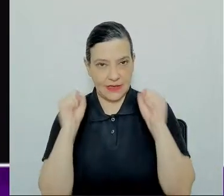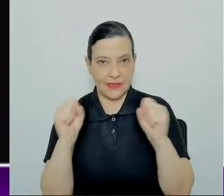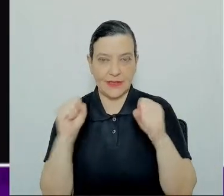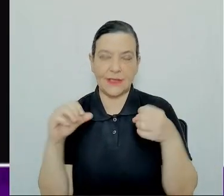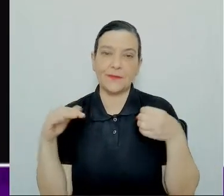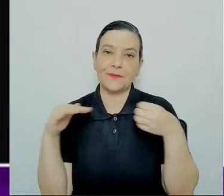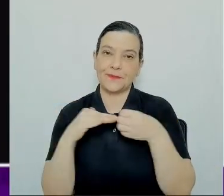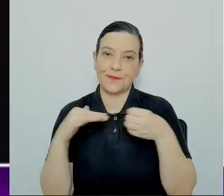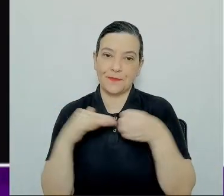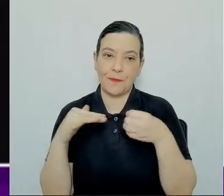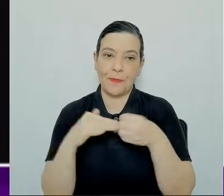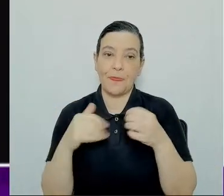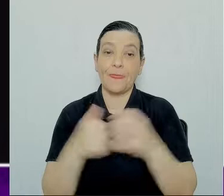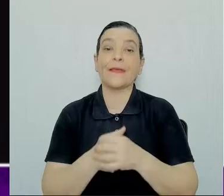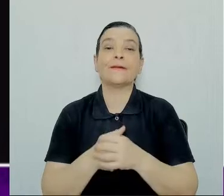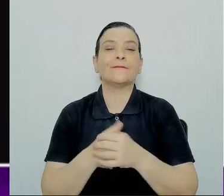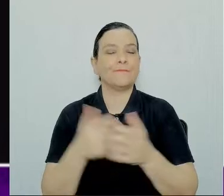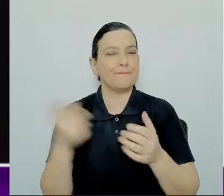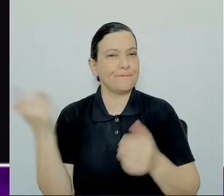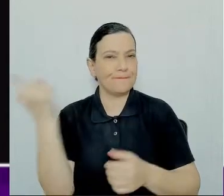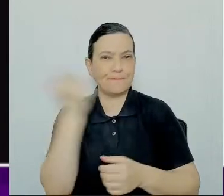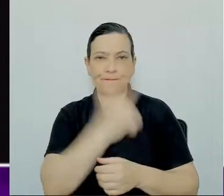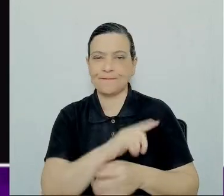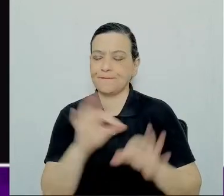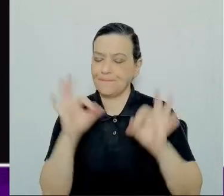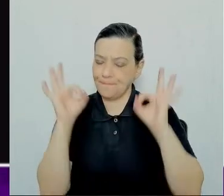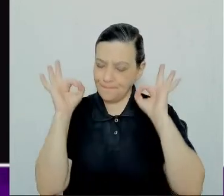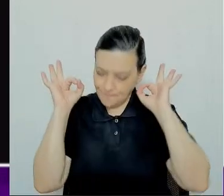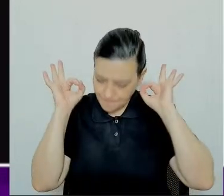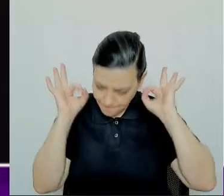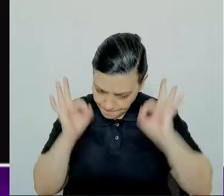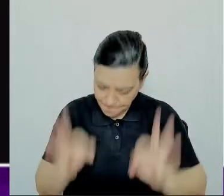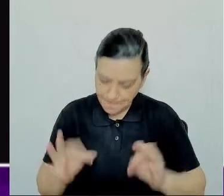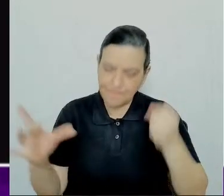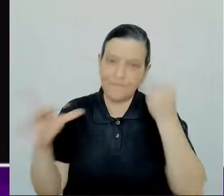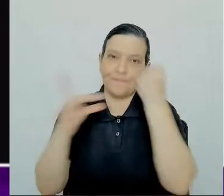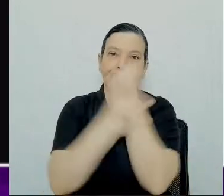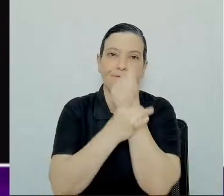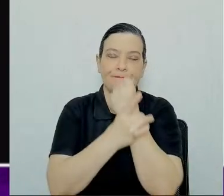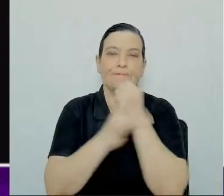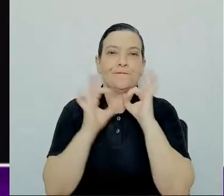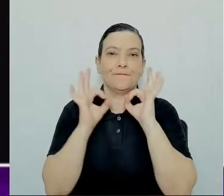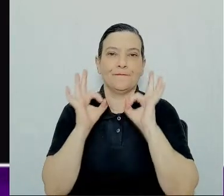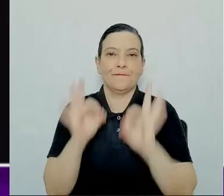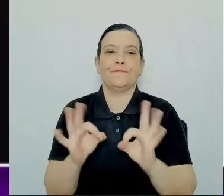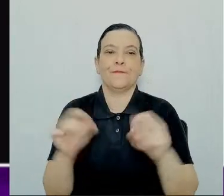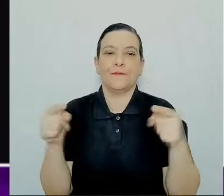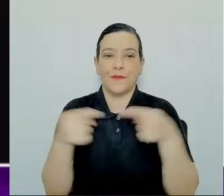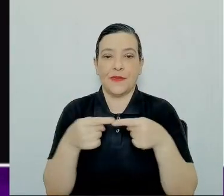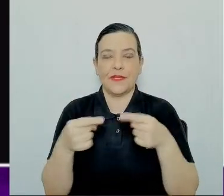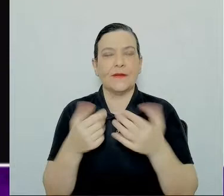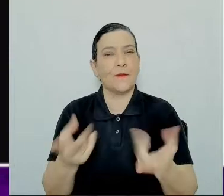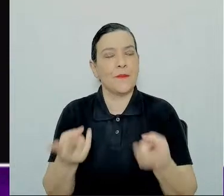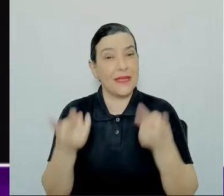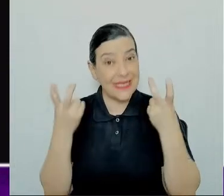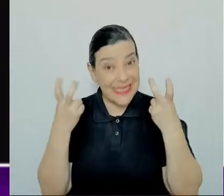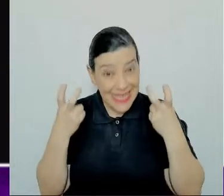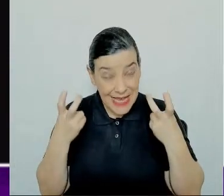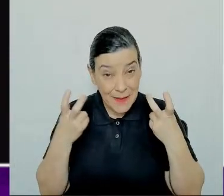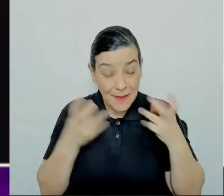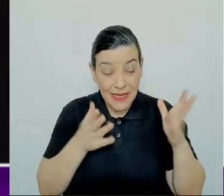dados. E assim eu garanto que eu tenho mais um nível de segurança em cima da minha aplicação. Perceba que em cada